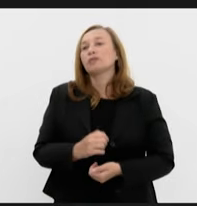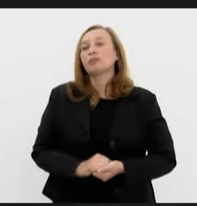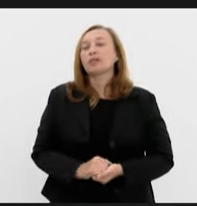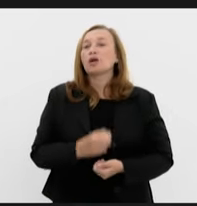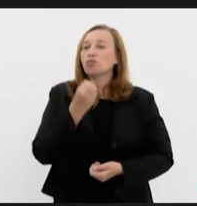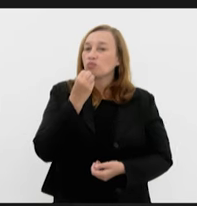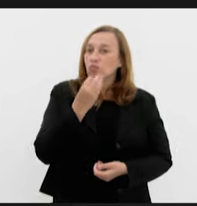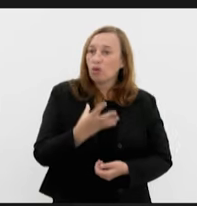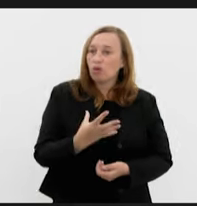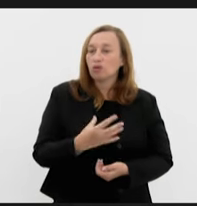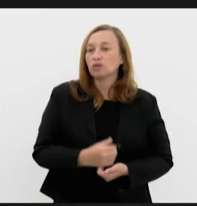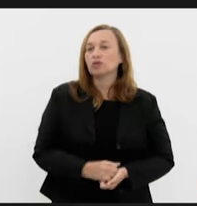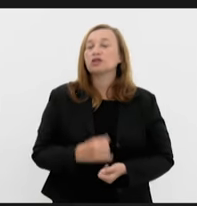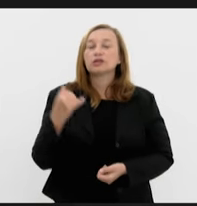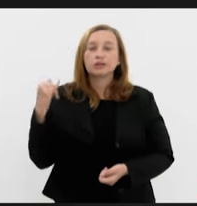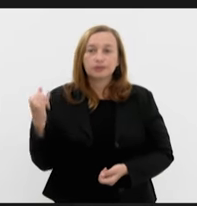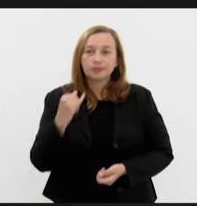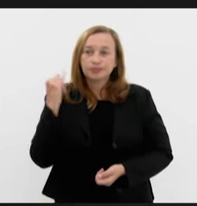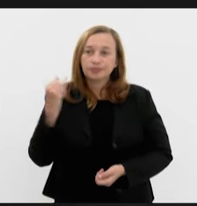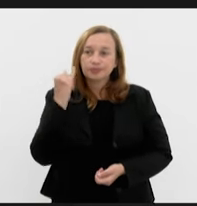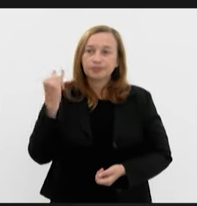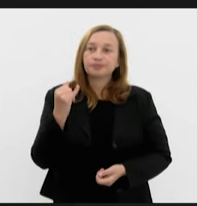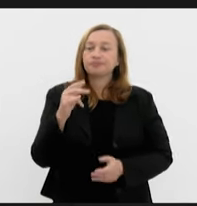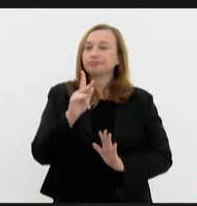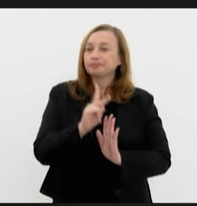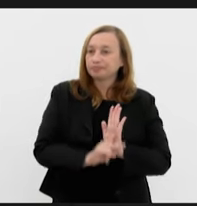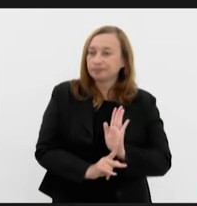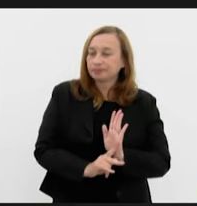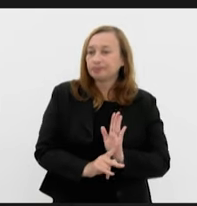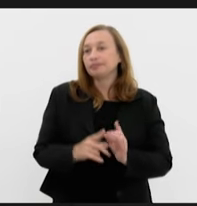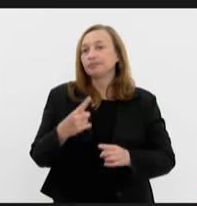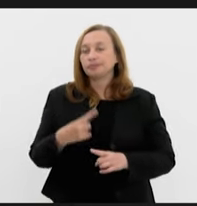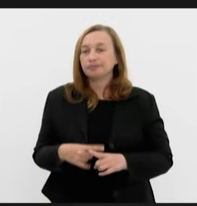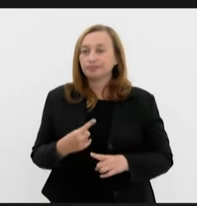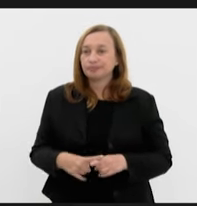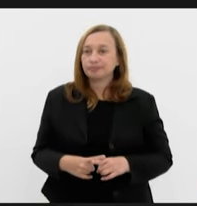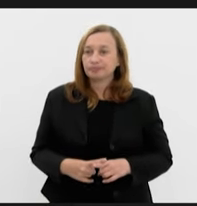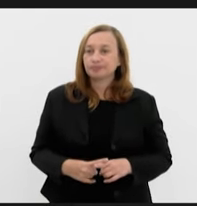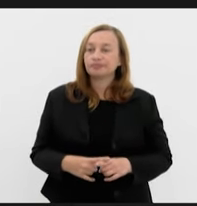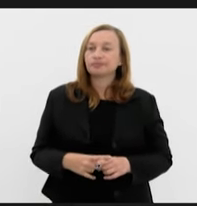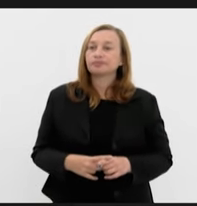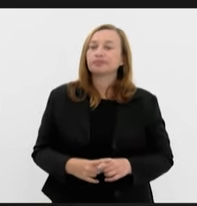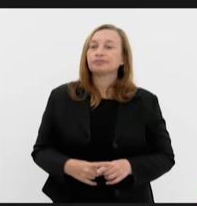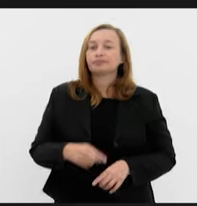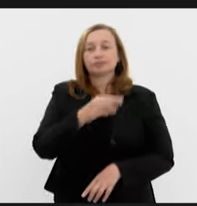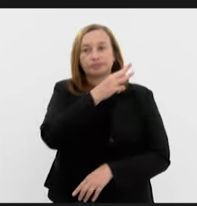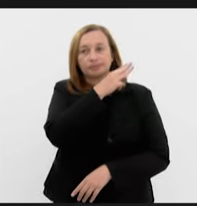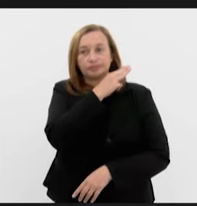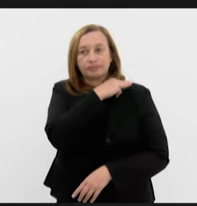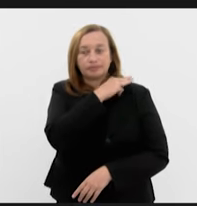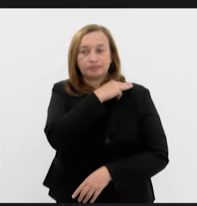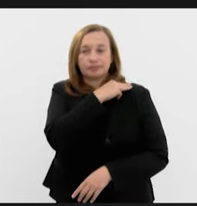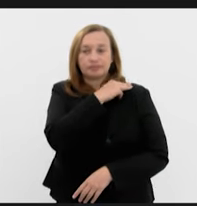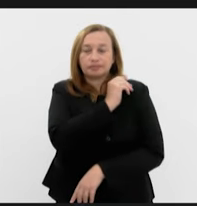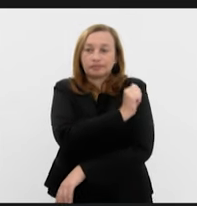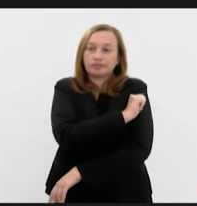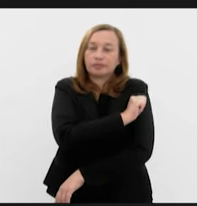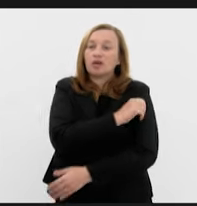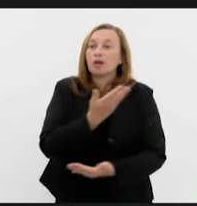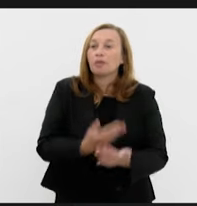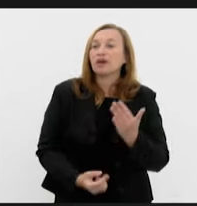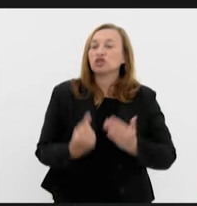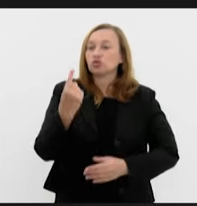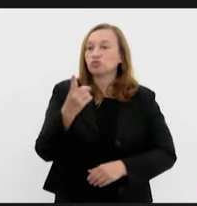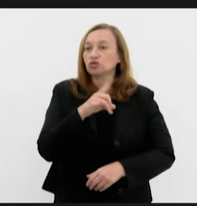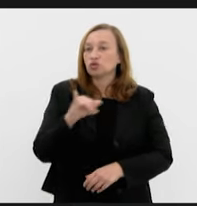proveitoso e muito importante esse projeto porque os alunos do ensino médio eles perdem um dia de aula para poder